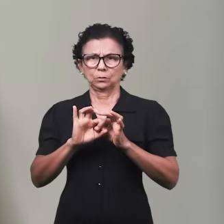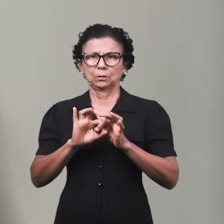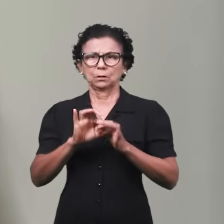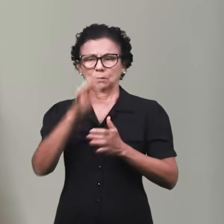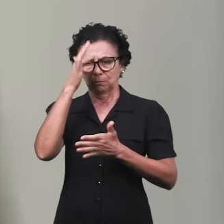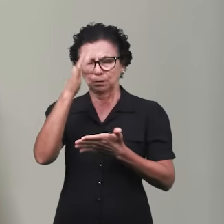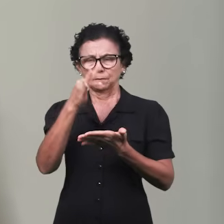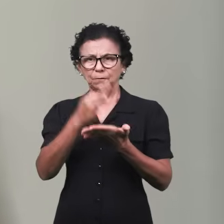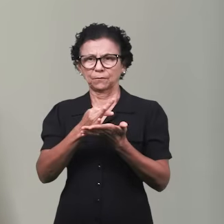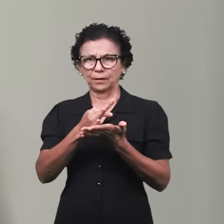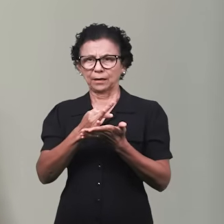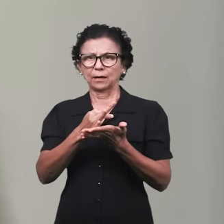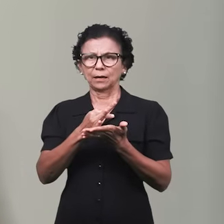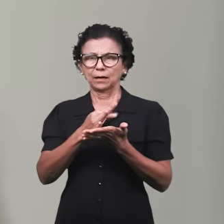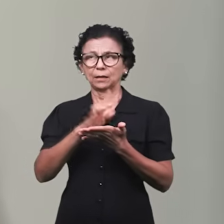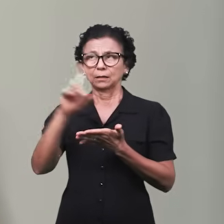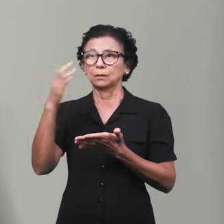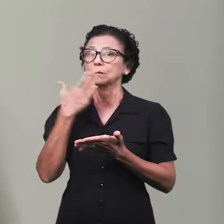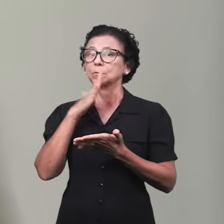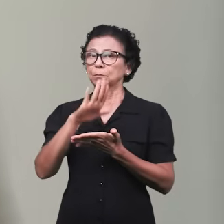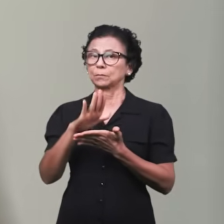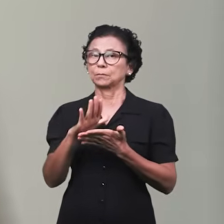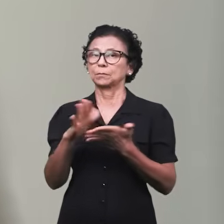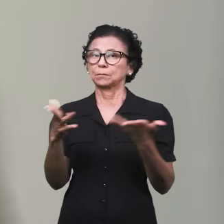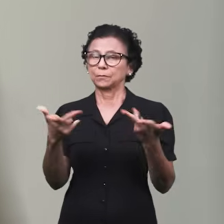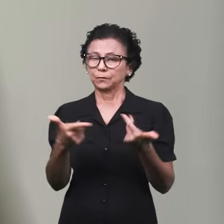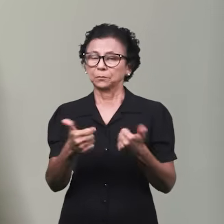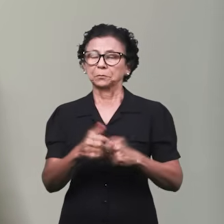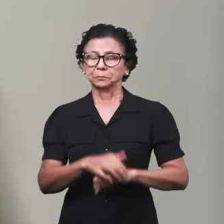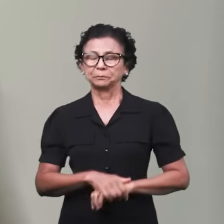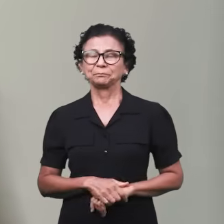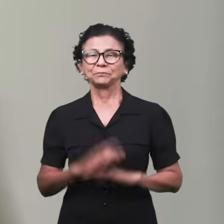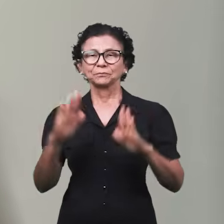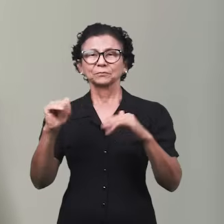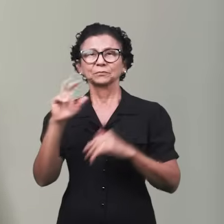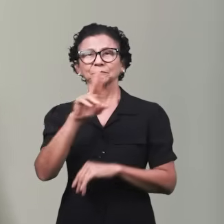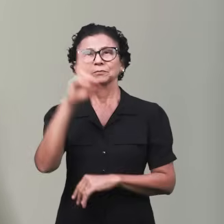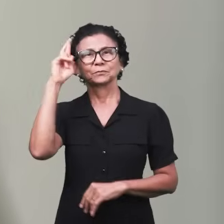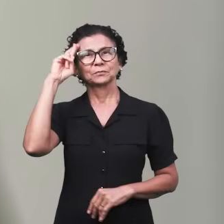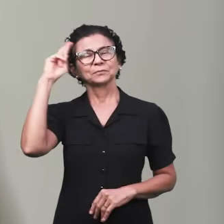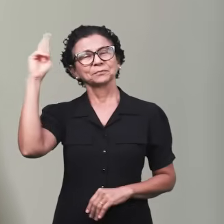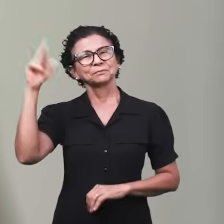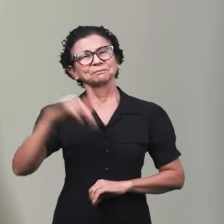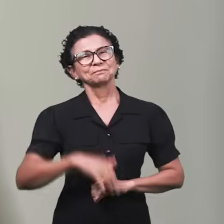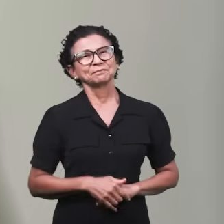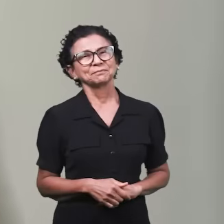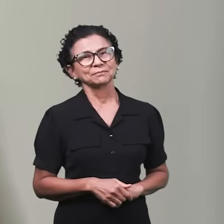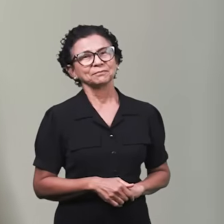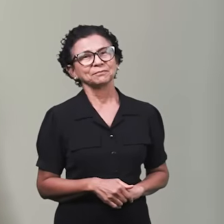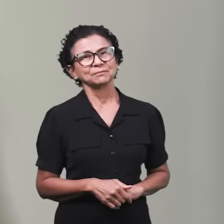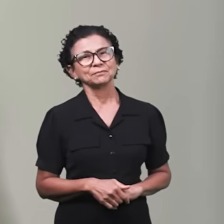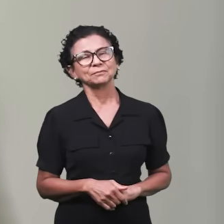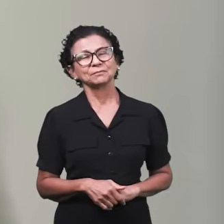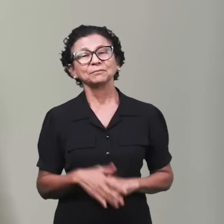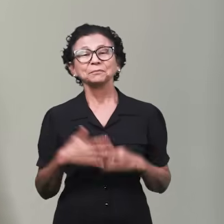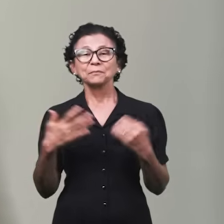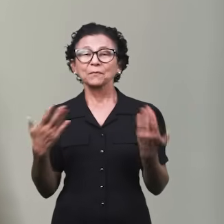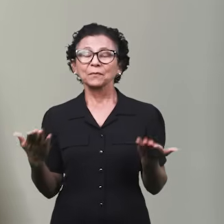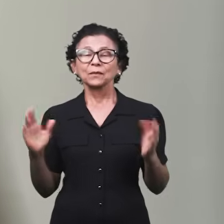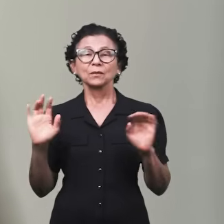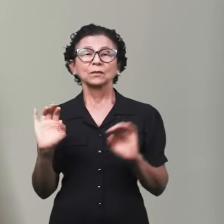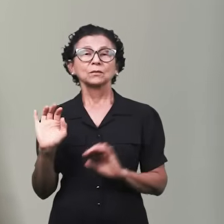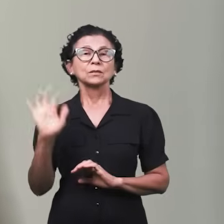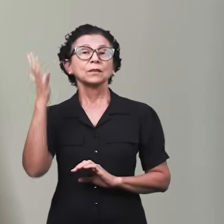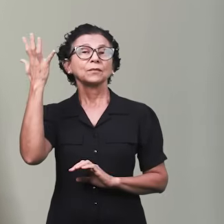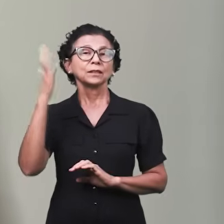promessas maravilhosas na vida de toda a congregação. Louvado seja o nome do nosso Deus! E estes foram os